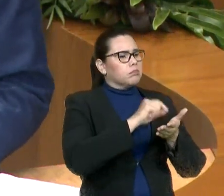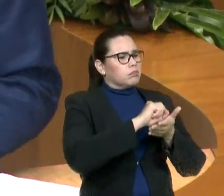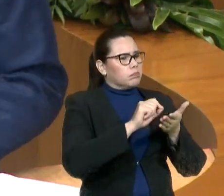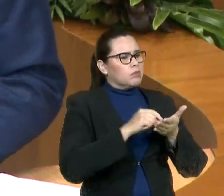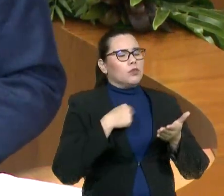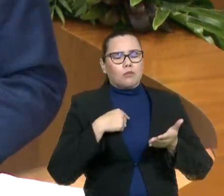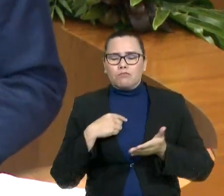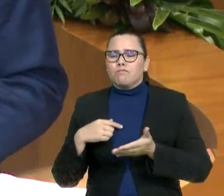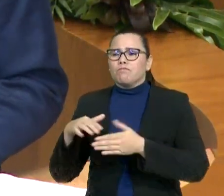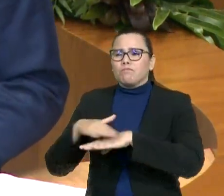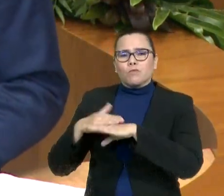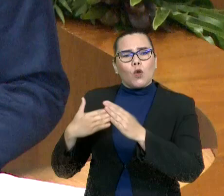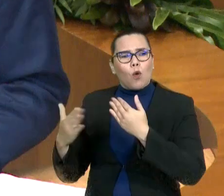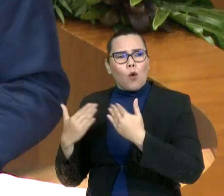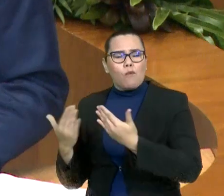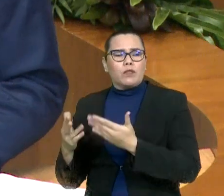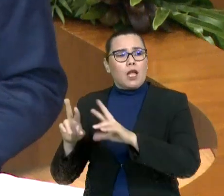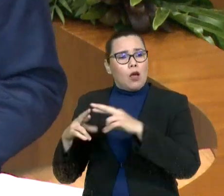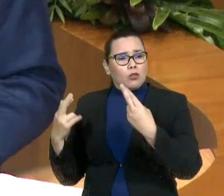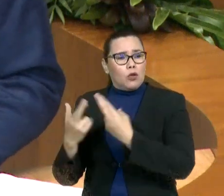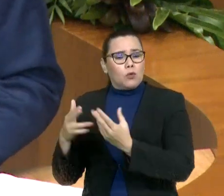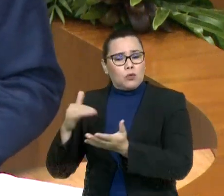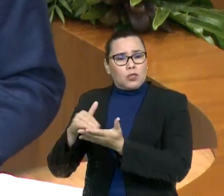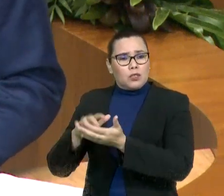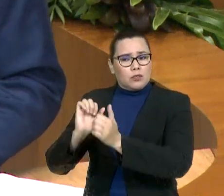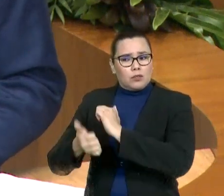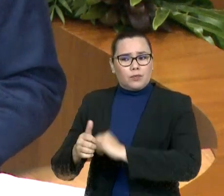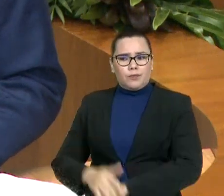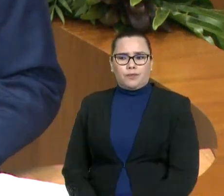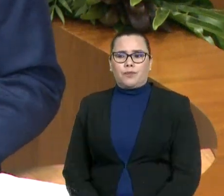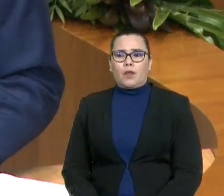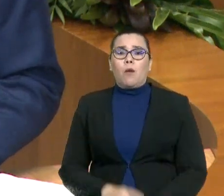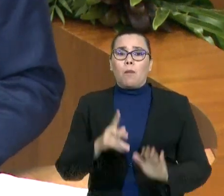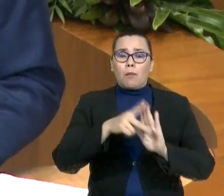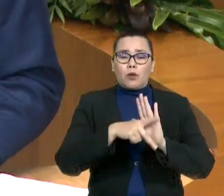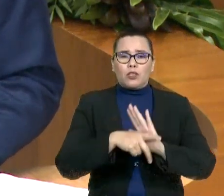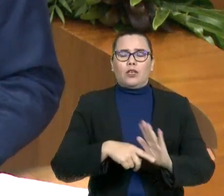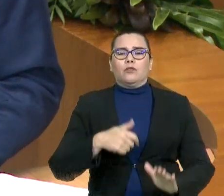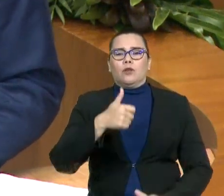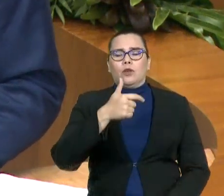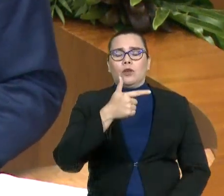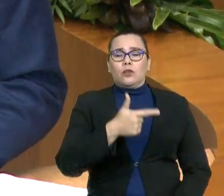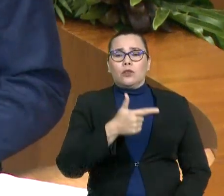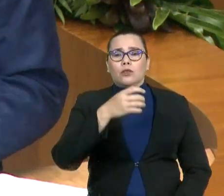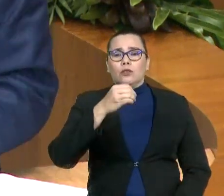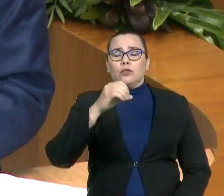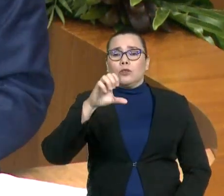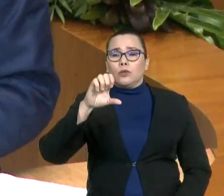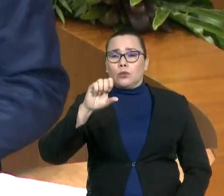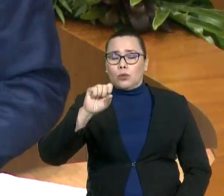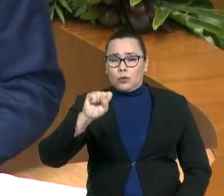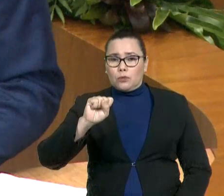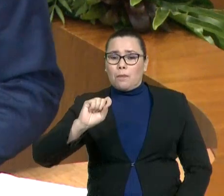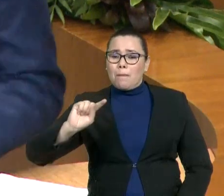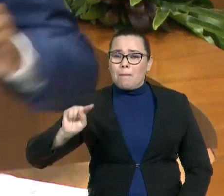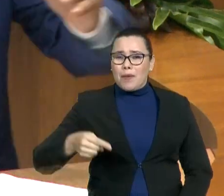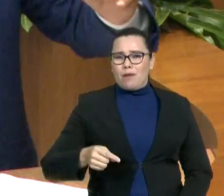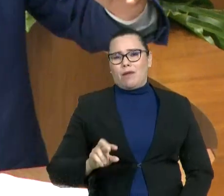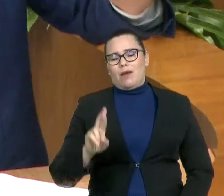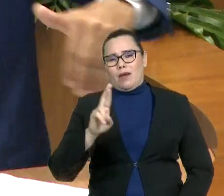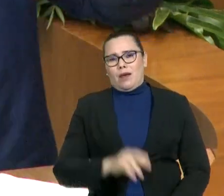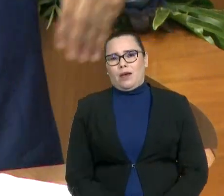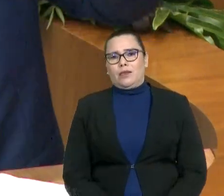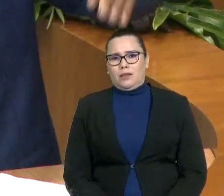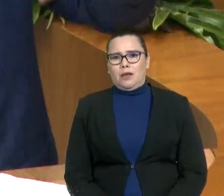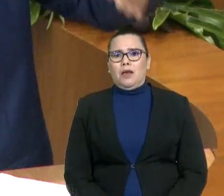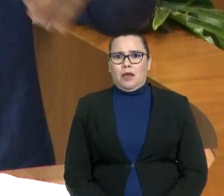agendou, é um projeto em média de R$208 mil, custeado pela Lei de Incentivo Fiscal, parceria com empresas.